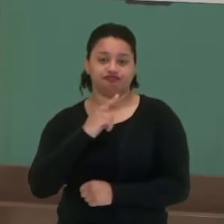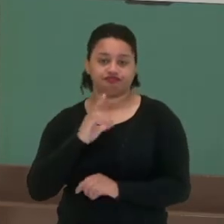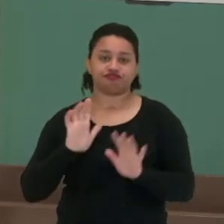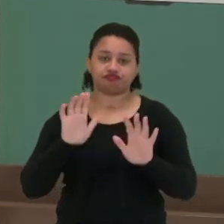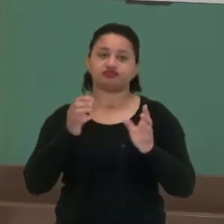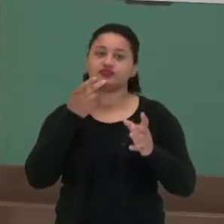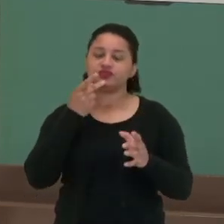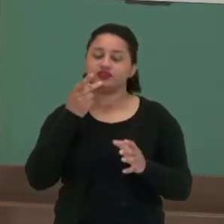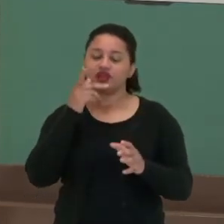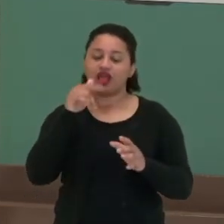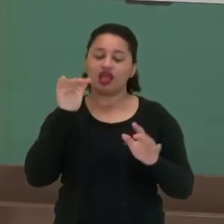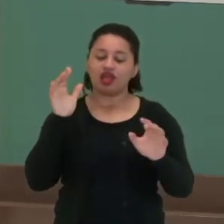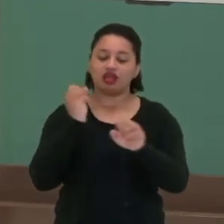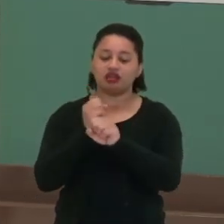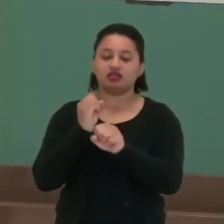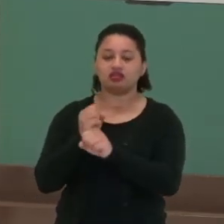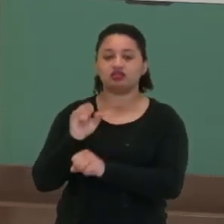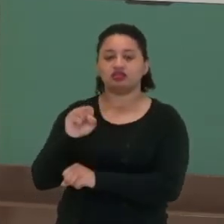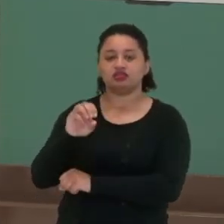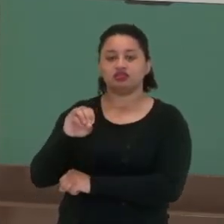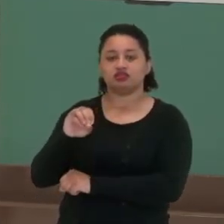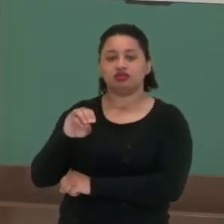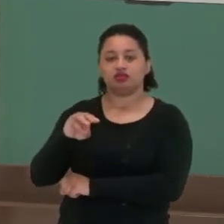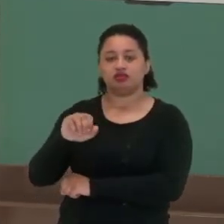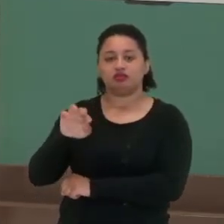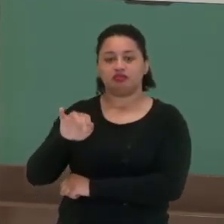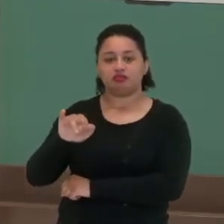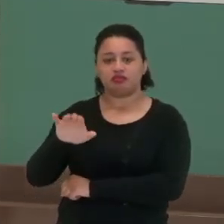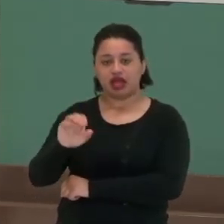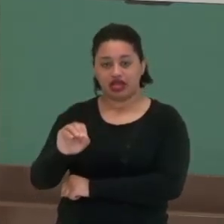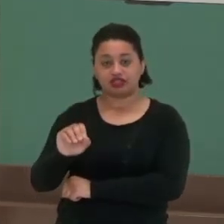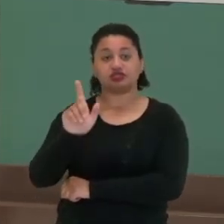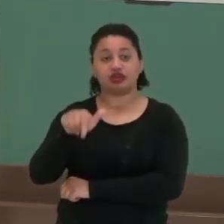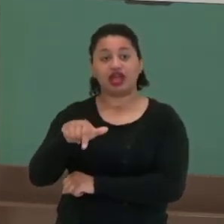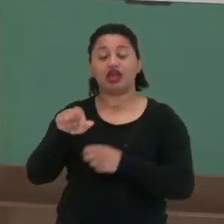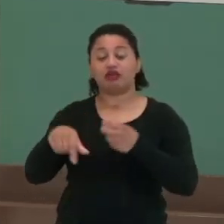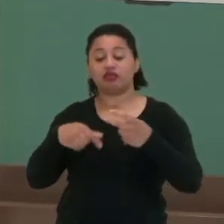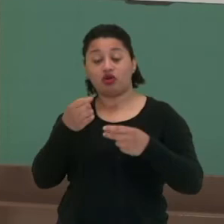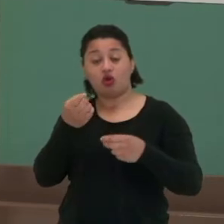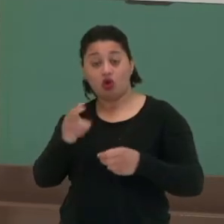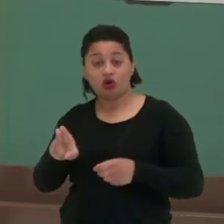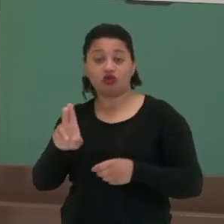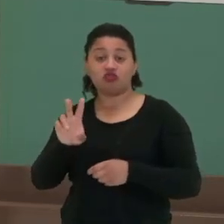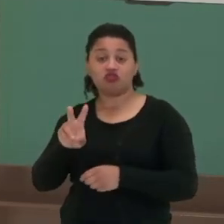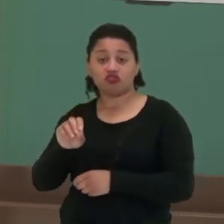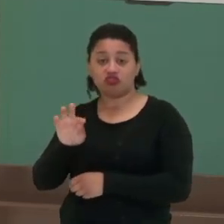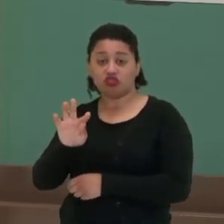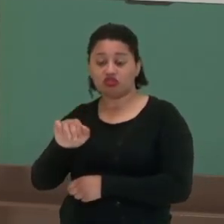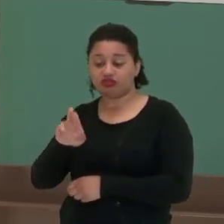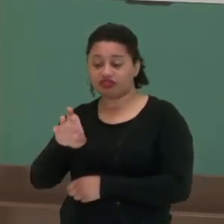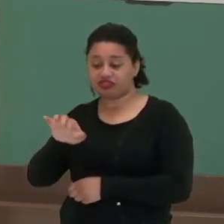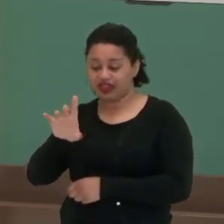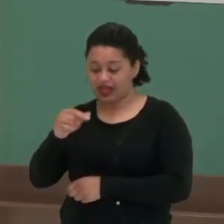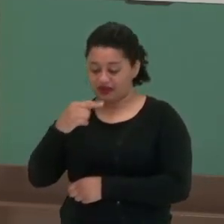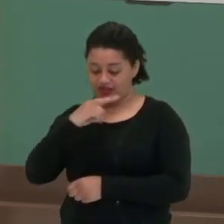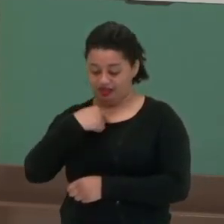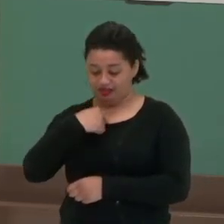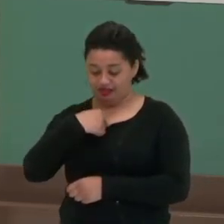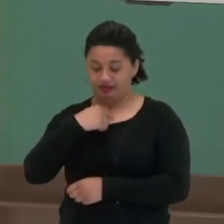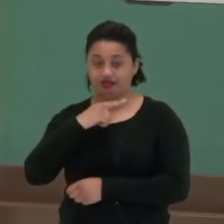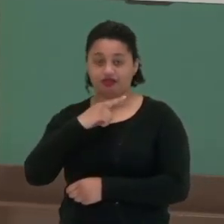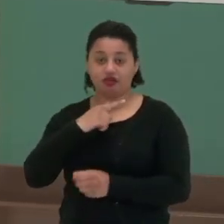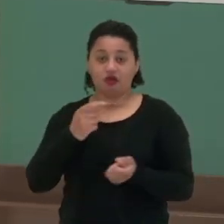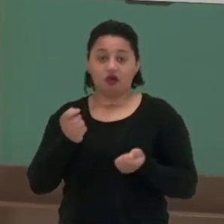digo somático, ele vem de voluntário. Eu tenho controle